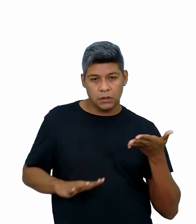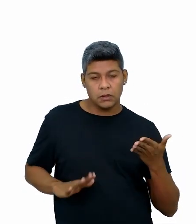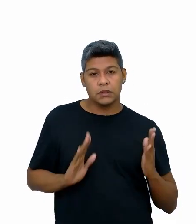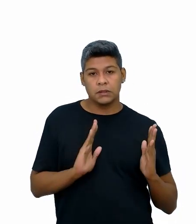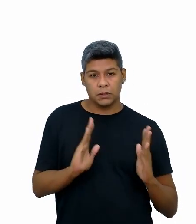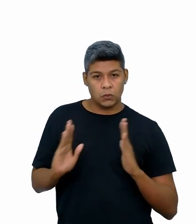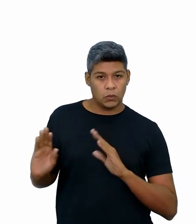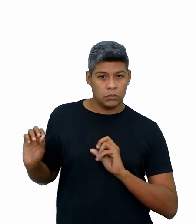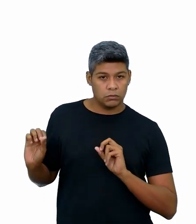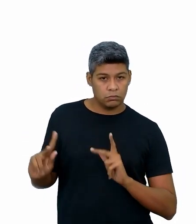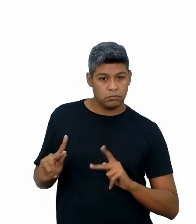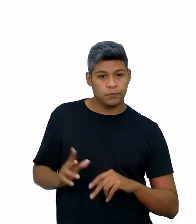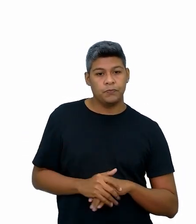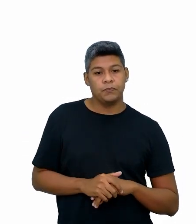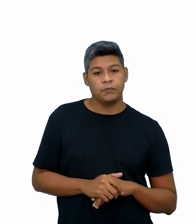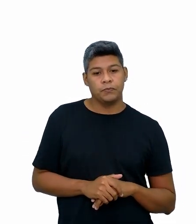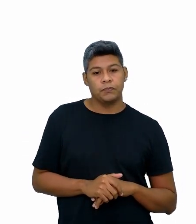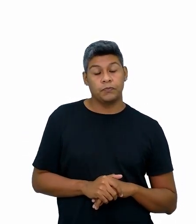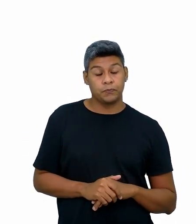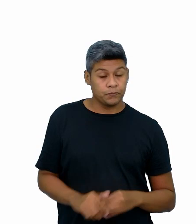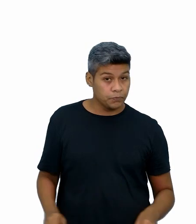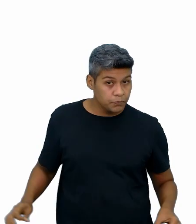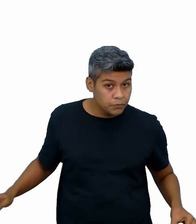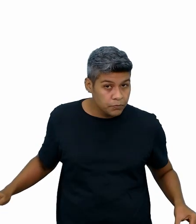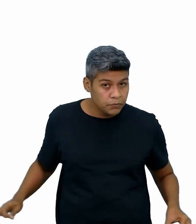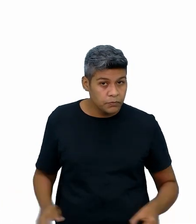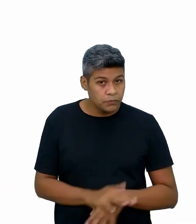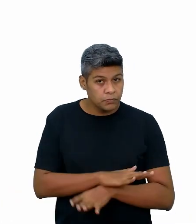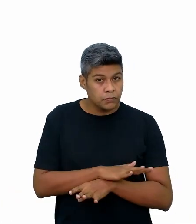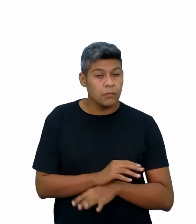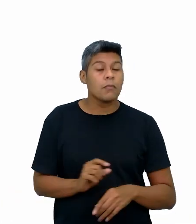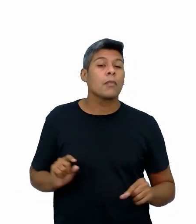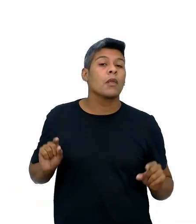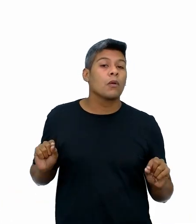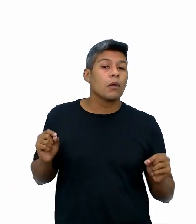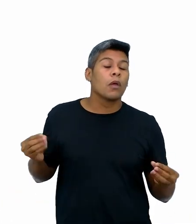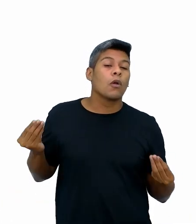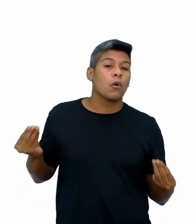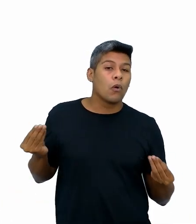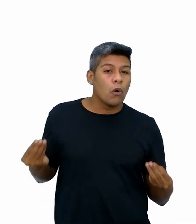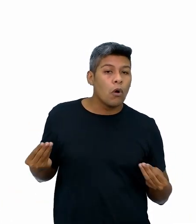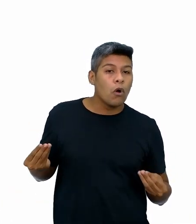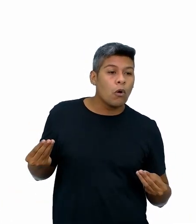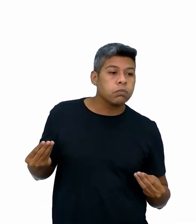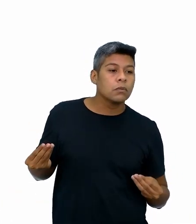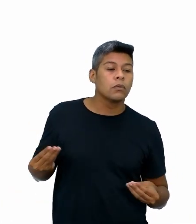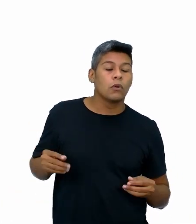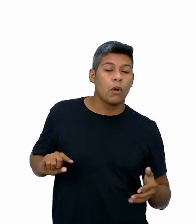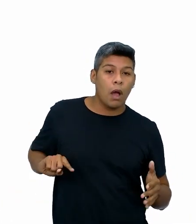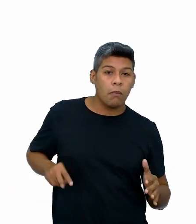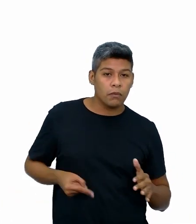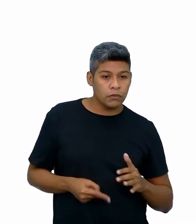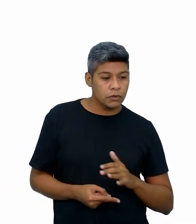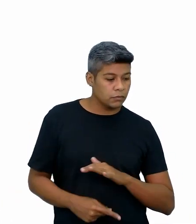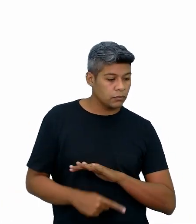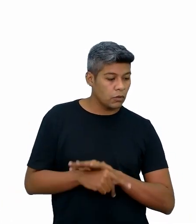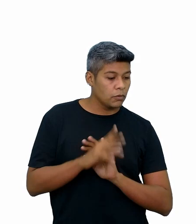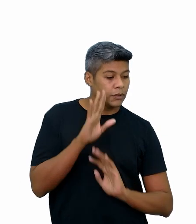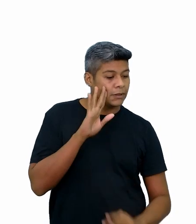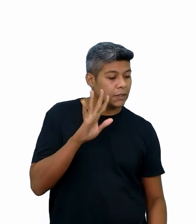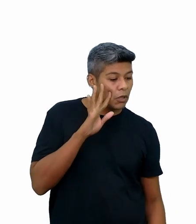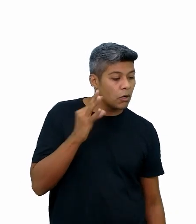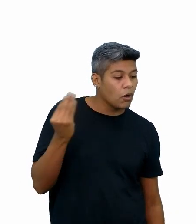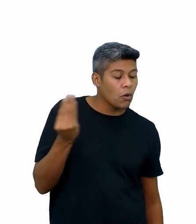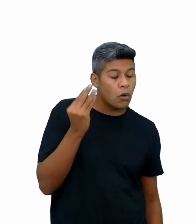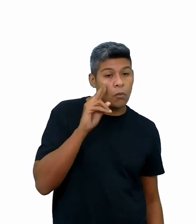sequência, tá bom? Bom, até aqui a gente focou, então, aí um aprofundamento, né, dessa questão teórica, de